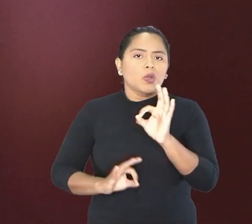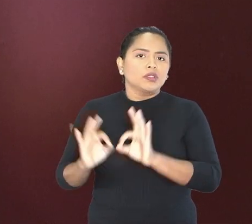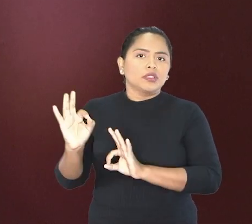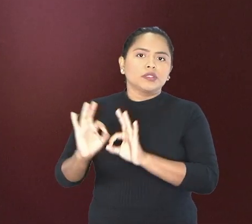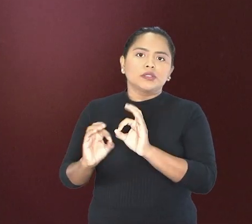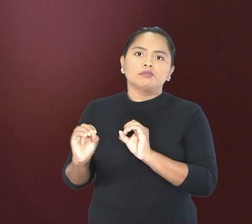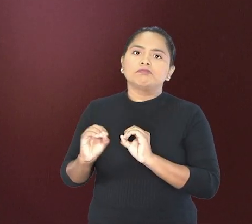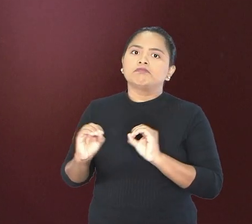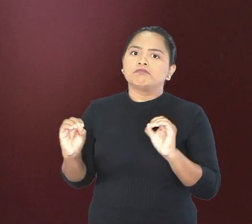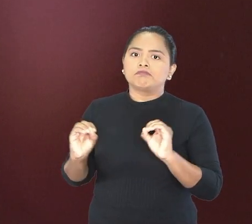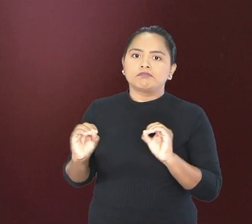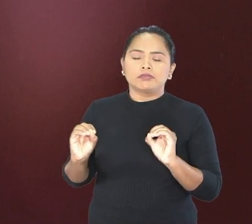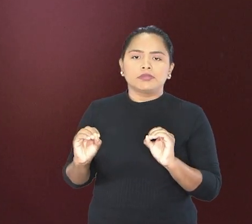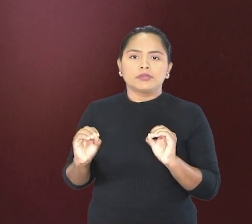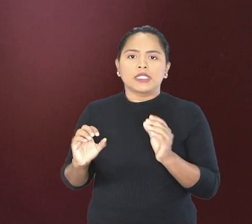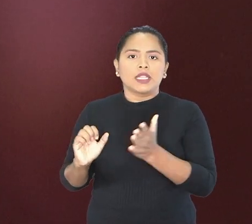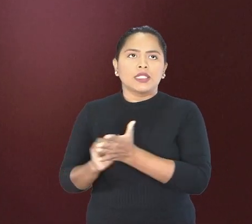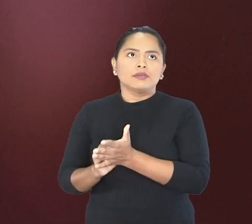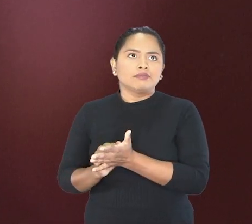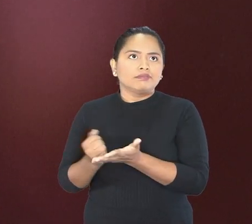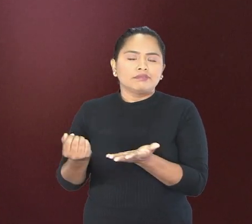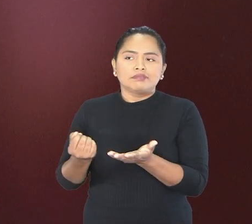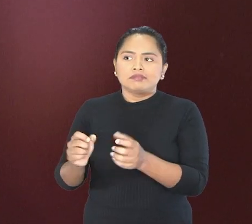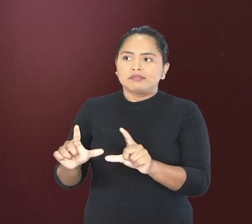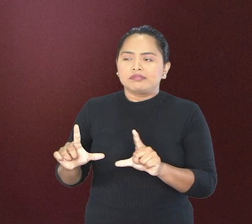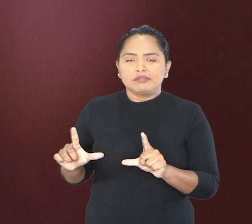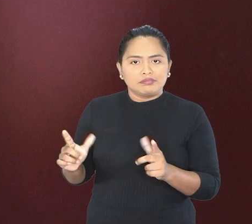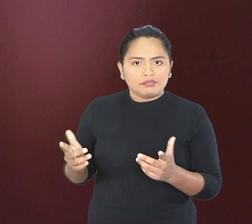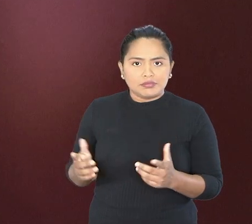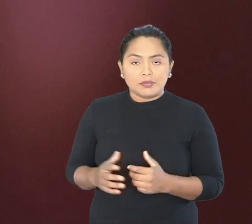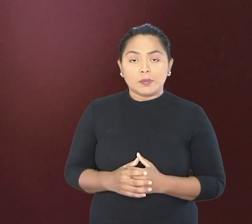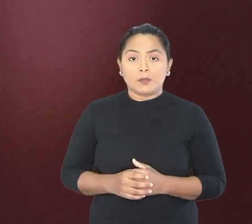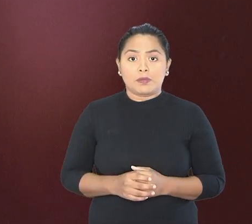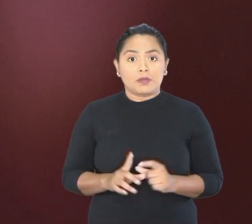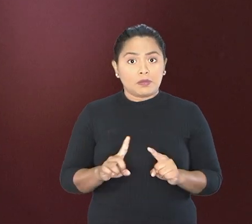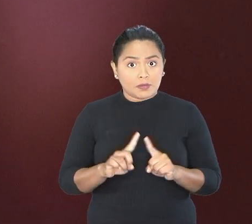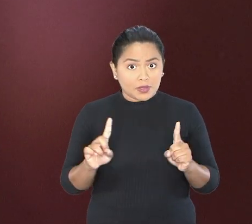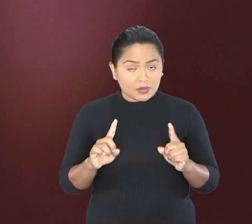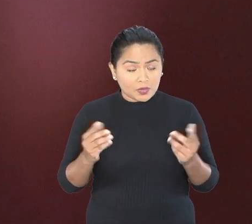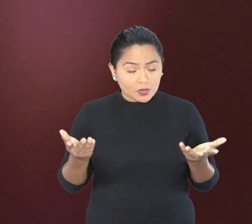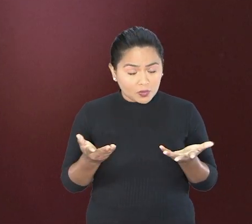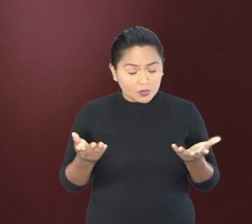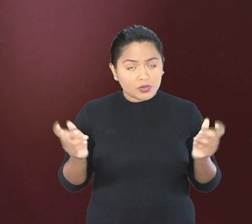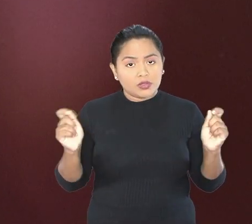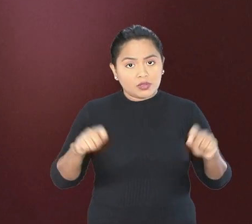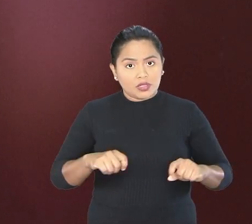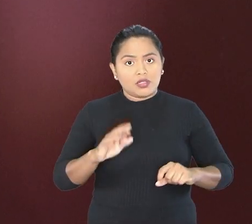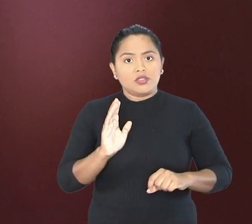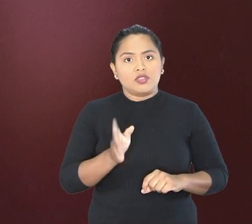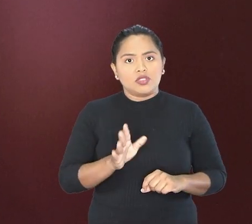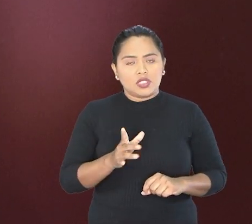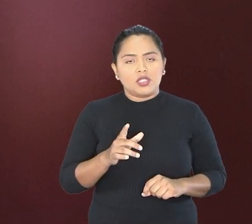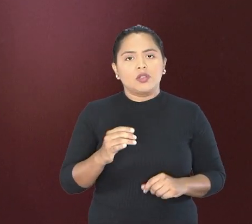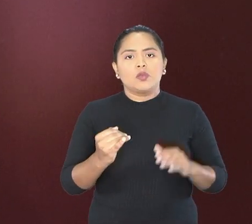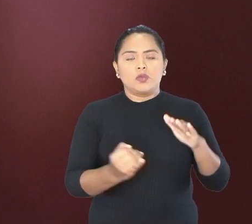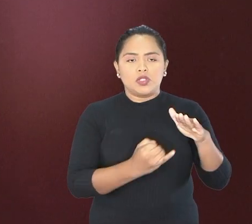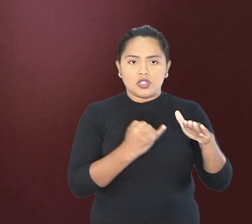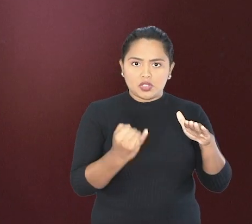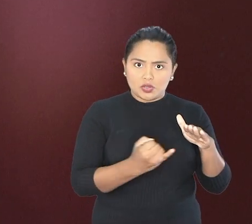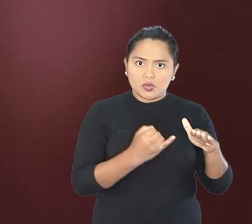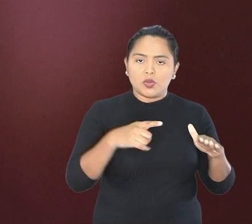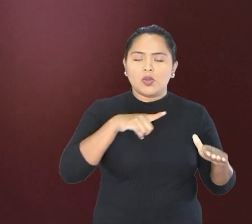organização no sentido de deixar registrado. E hoje a CAPES consegue oferecer isso para os servidores, onde eles conseguem, os instrutores